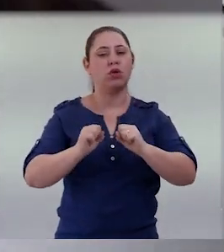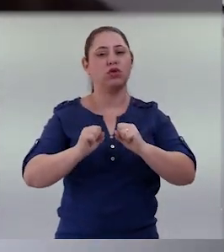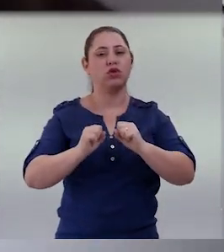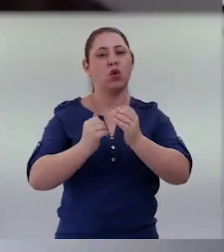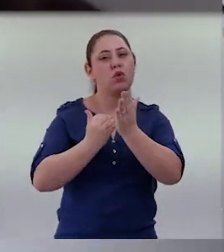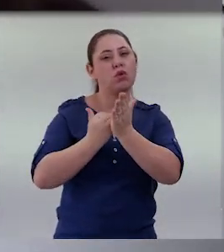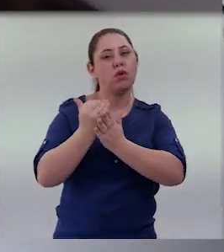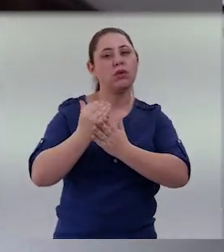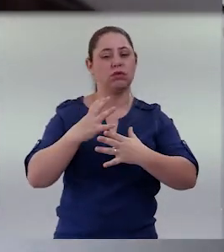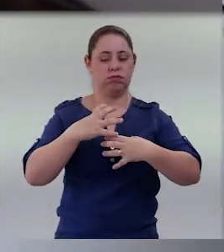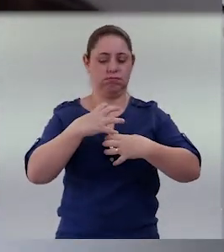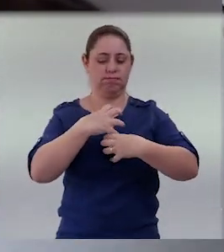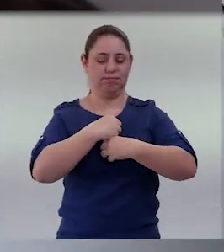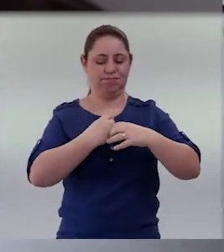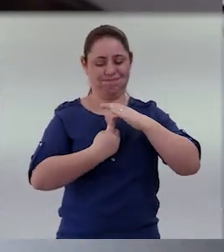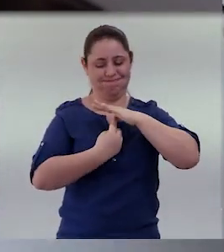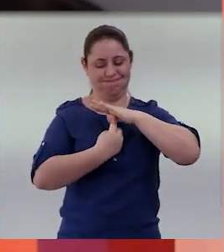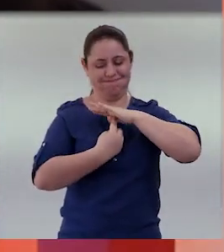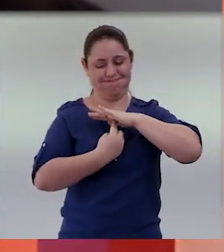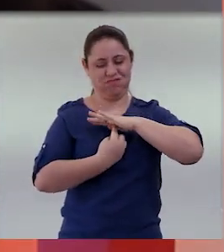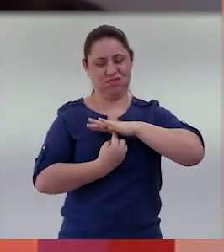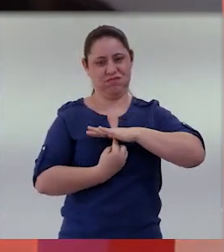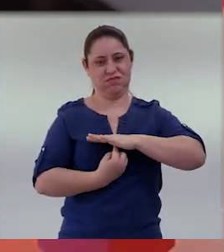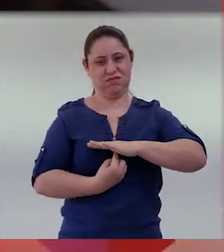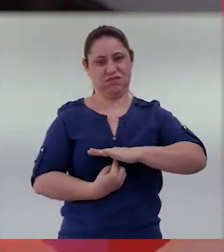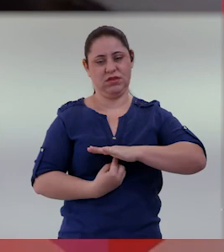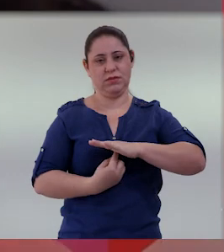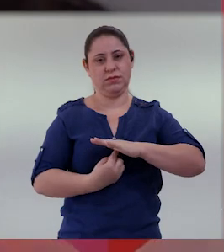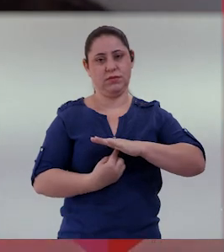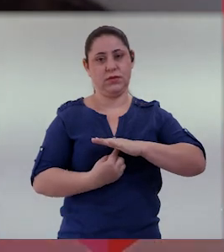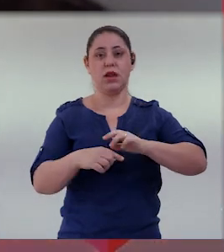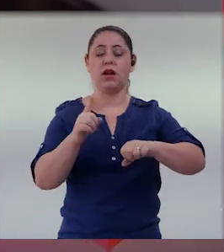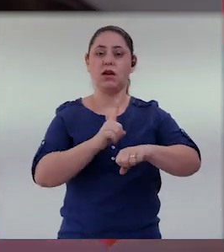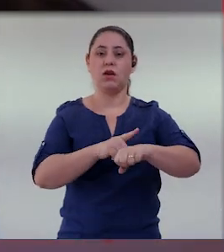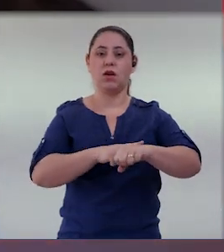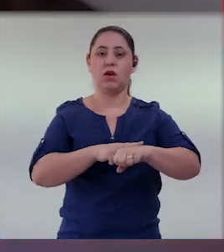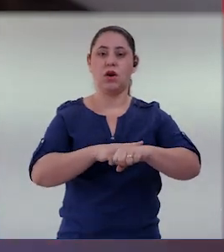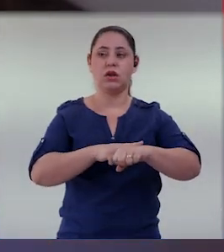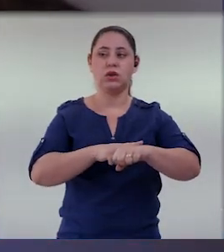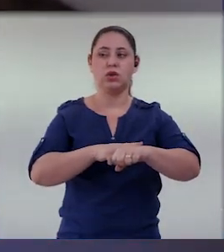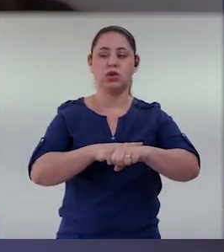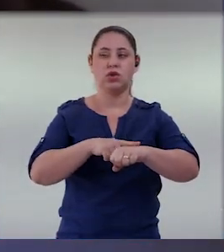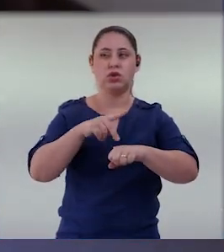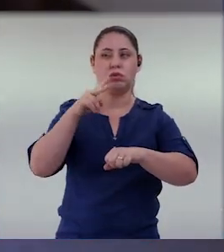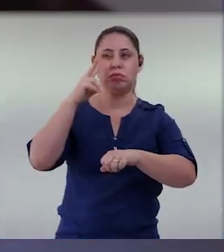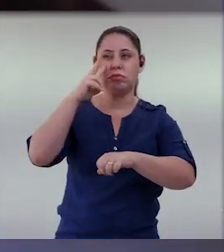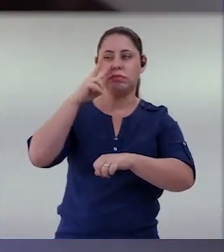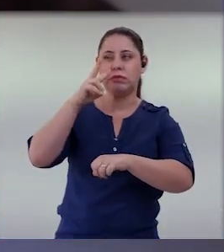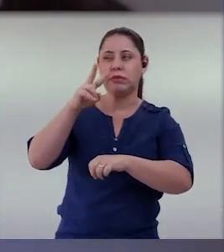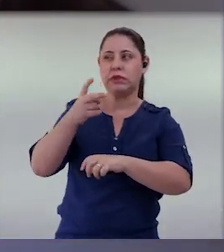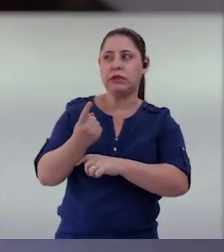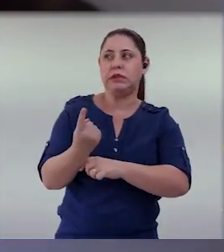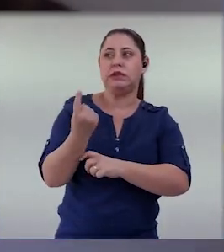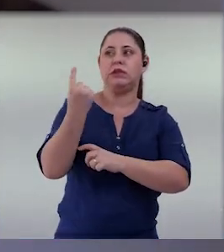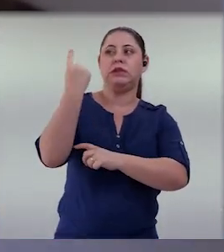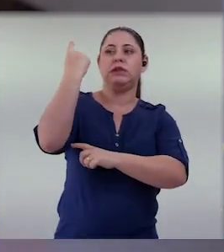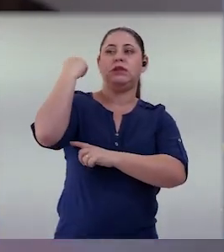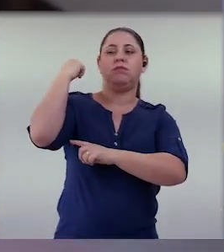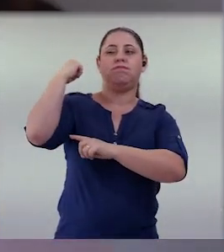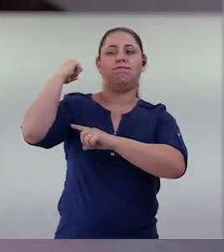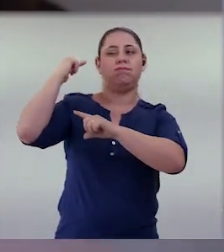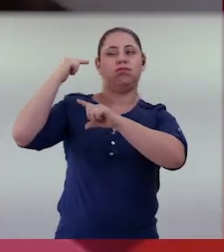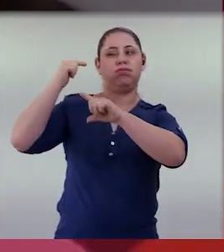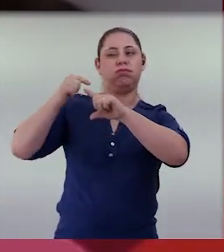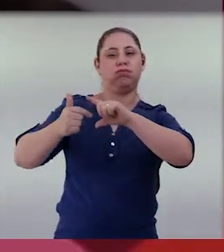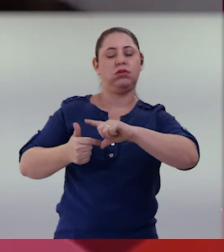estresse pode desencadear a depressão. E aí é hora da gente olhar para trás e